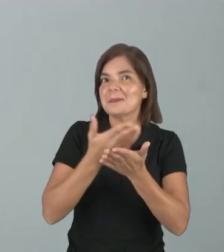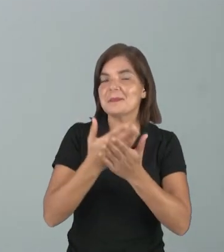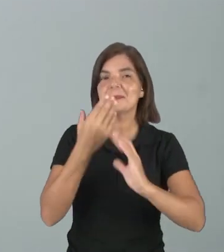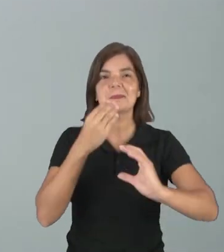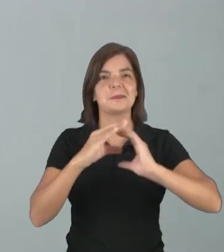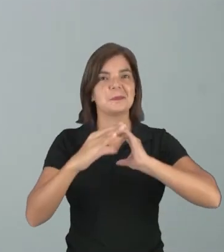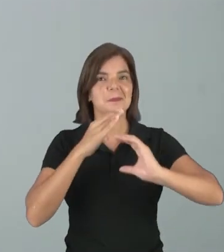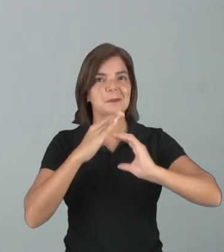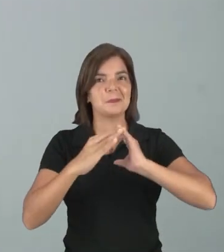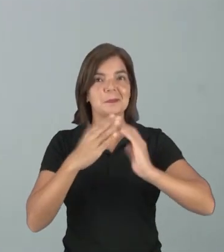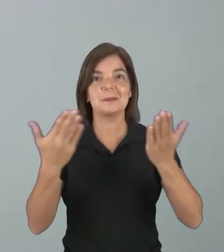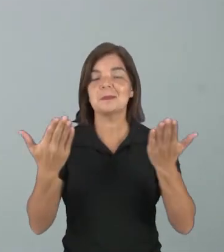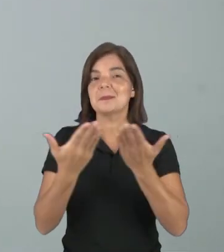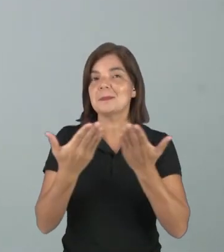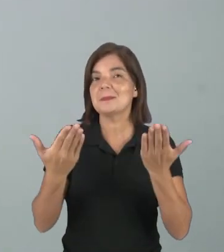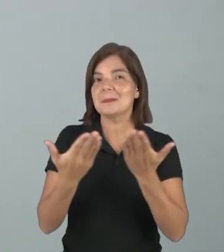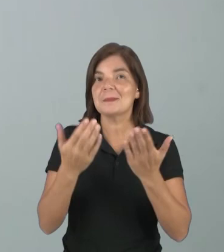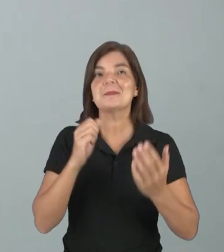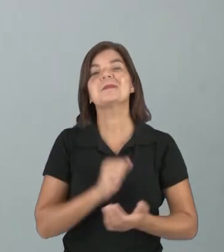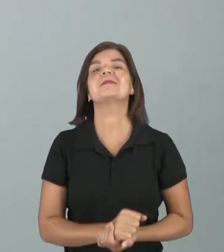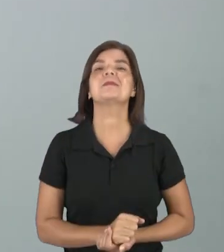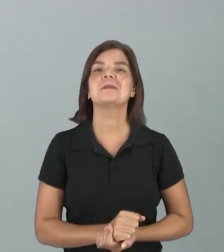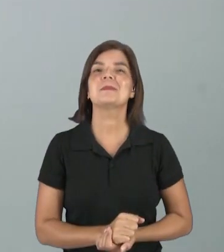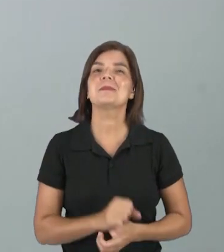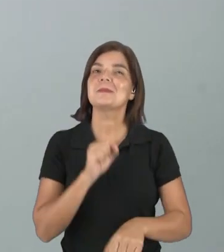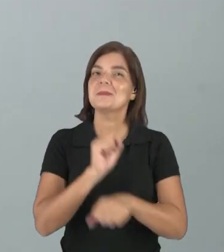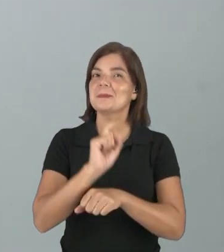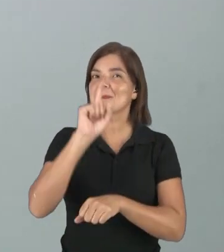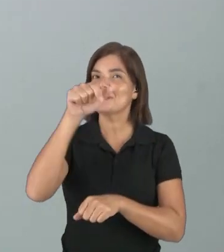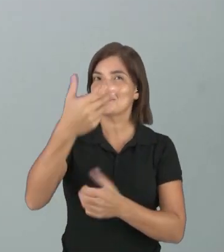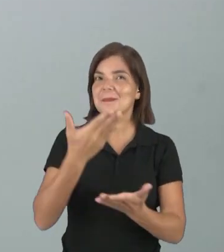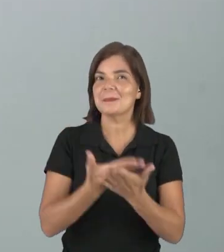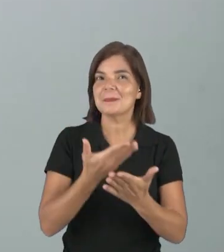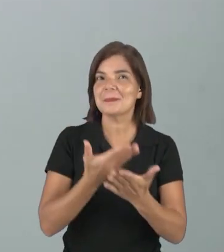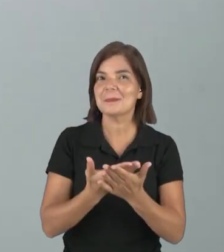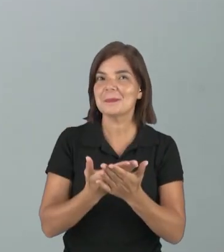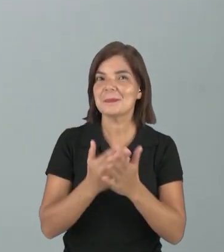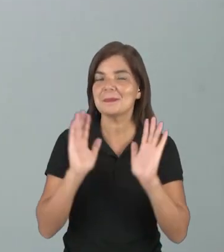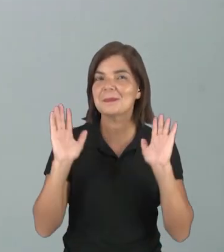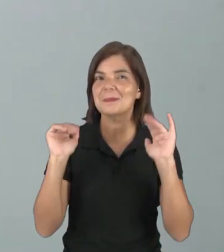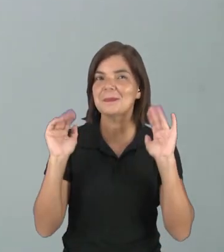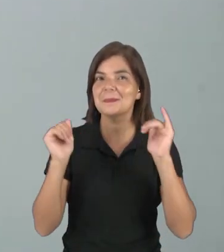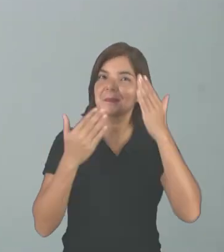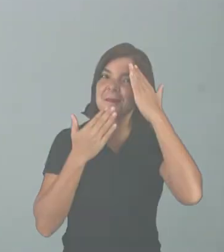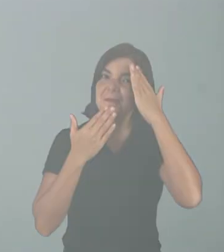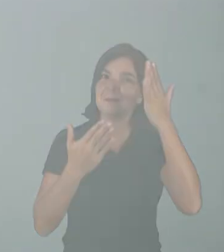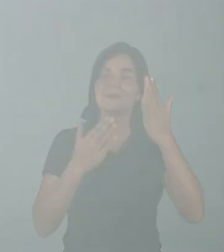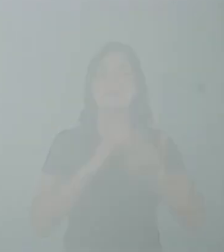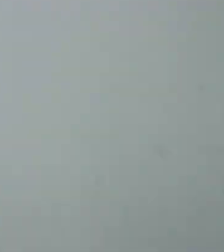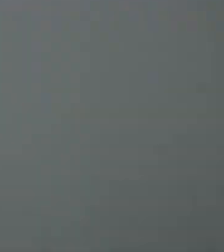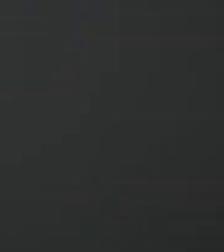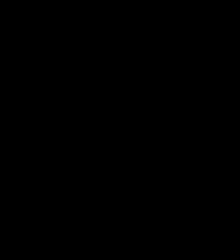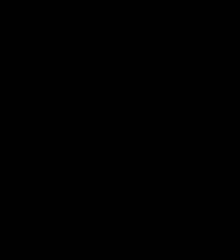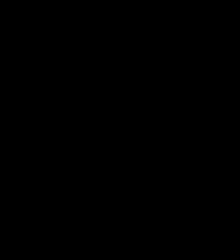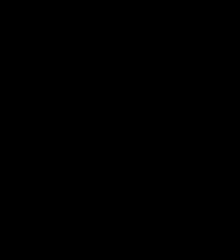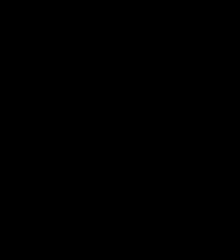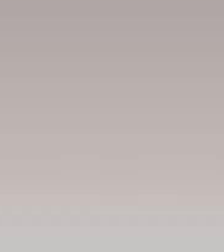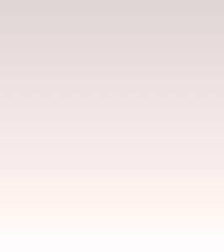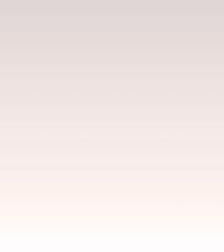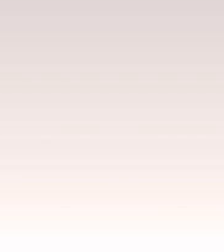da música Hoje ficamos por aqui eu te encontro na próxima aula até muito obrigada